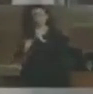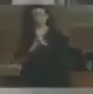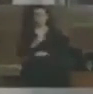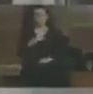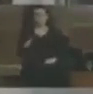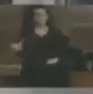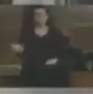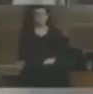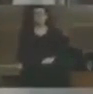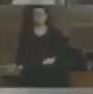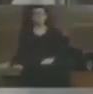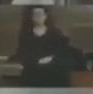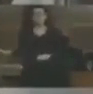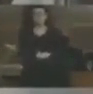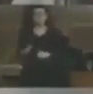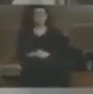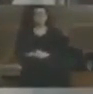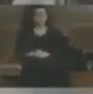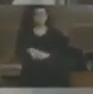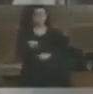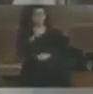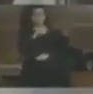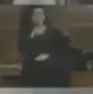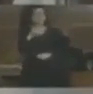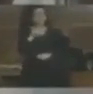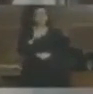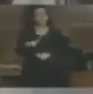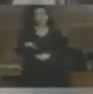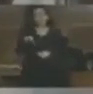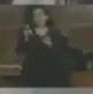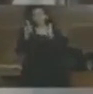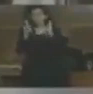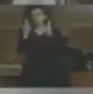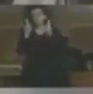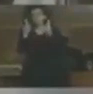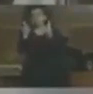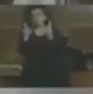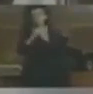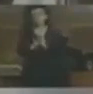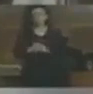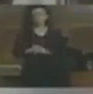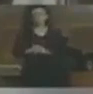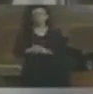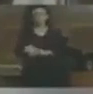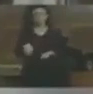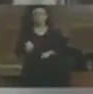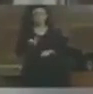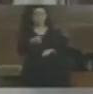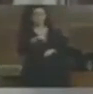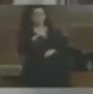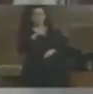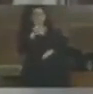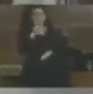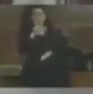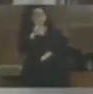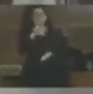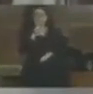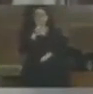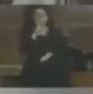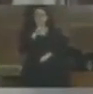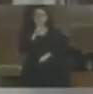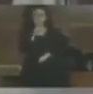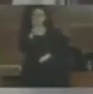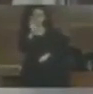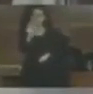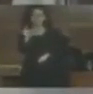nossas crianças, professor que não tem mais moral em sala de aula, essa porcaria desse partido esquerdo, está tirando do